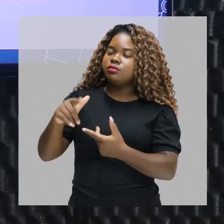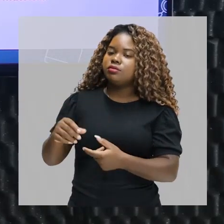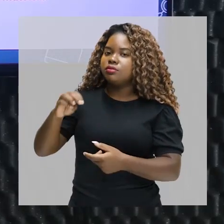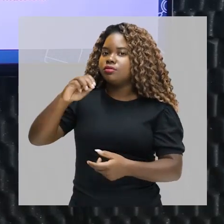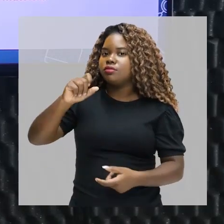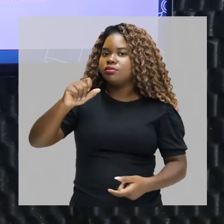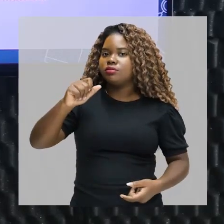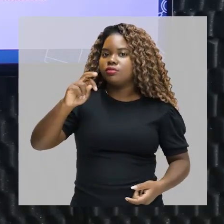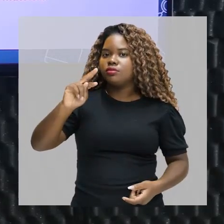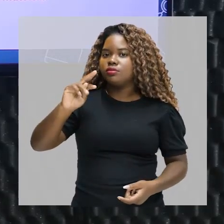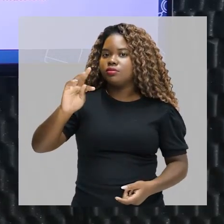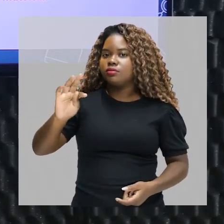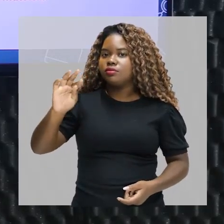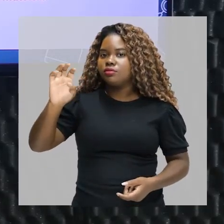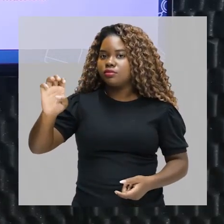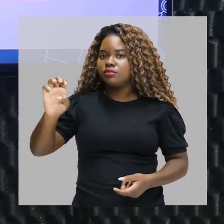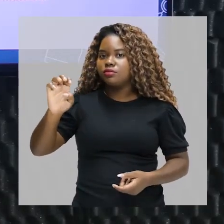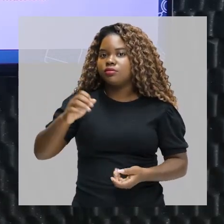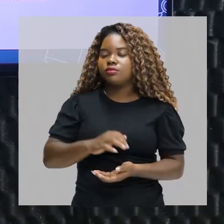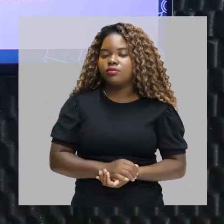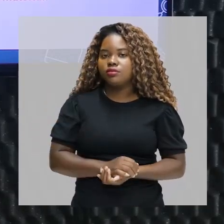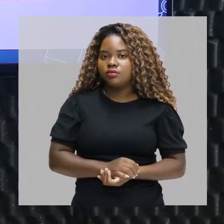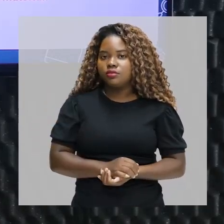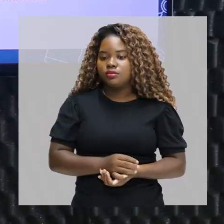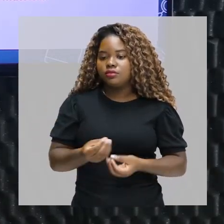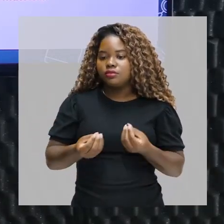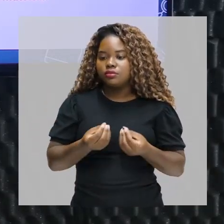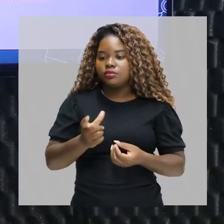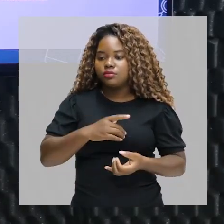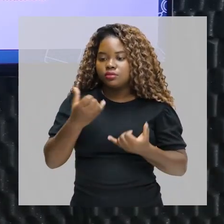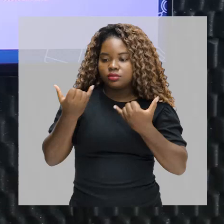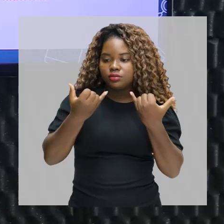transmitir todo aquele tipo de informação? Através de ondas de rádio.